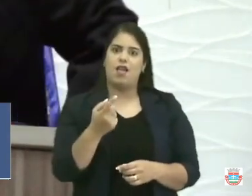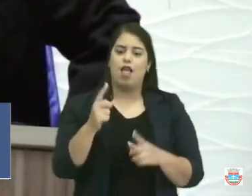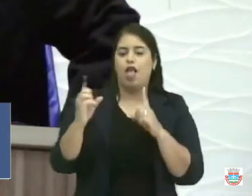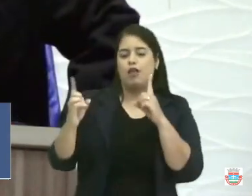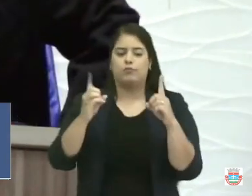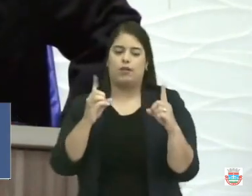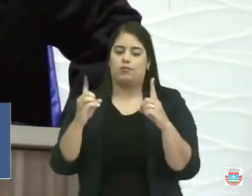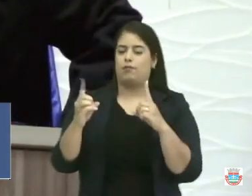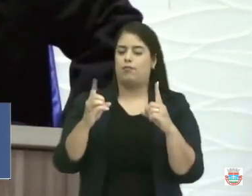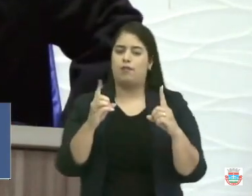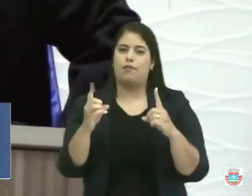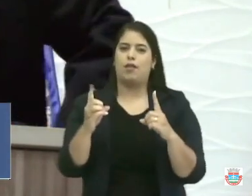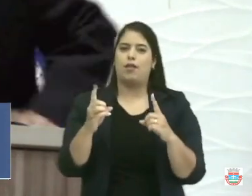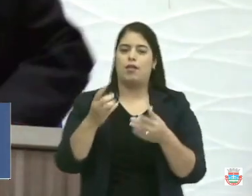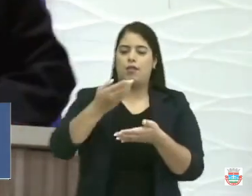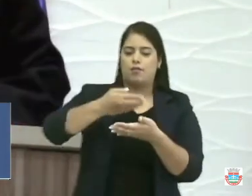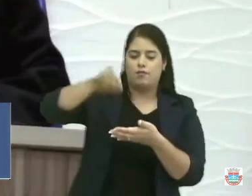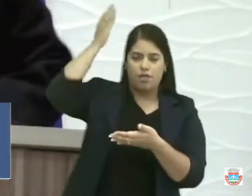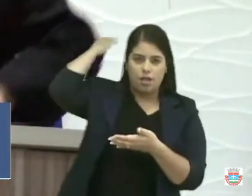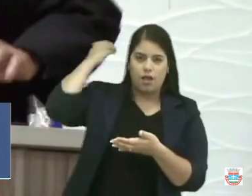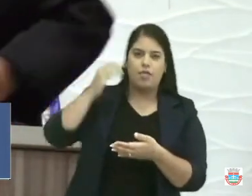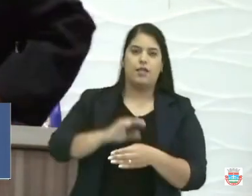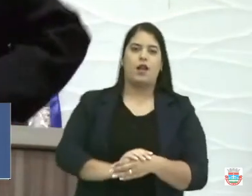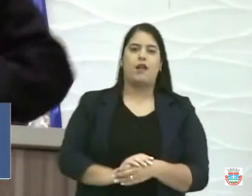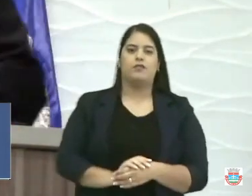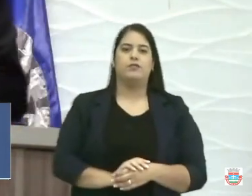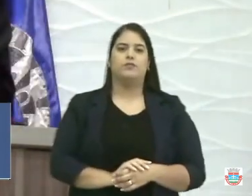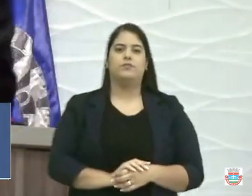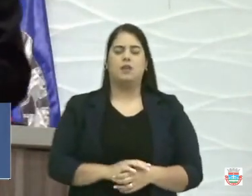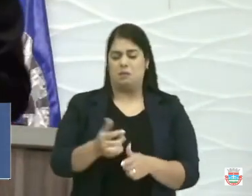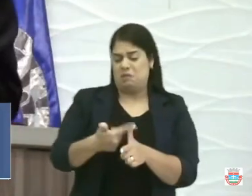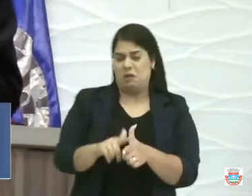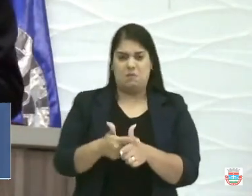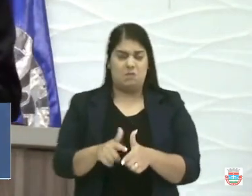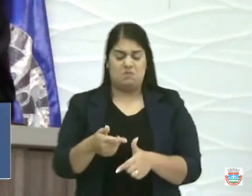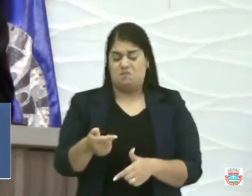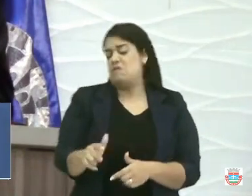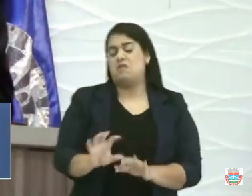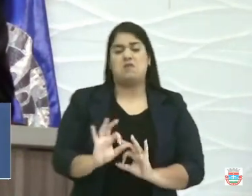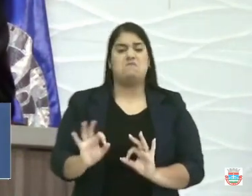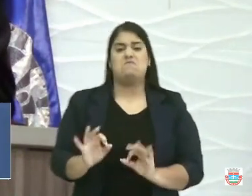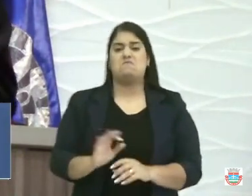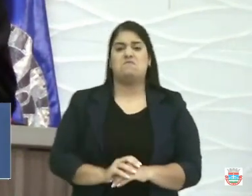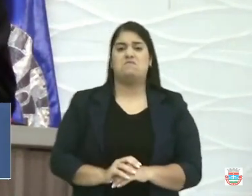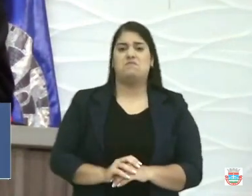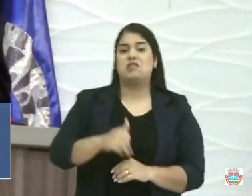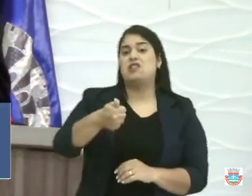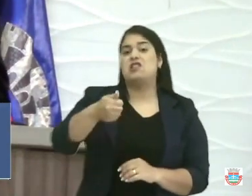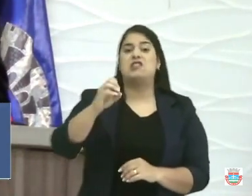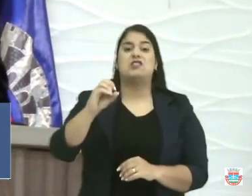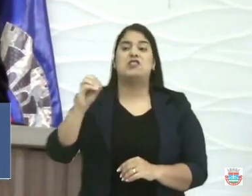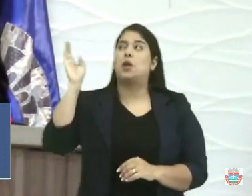ali. Que nem o povo faz. Estou falando a verdade. Não tenho nada contra Vossa Excelência. Você pode ter 100 mandatos, 200 mandatos.